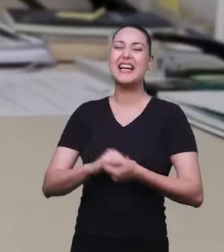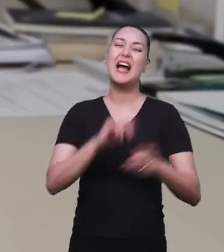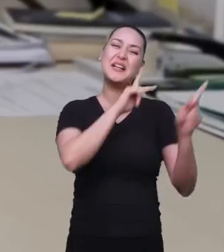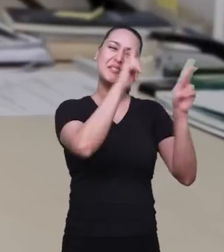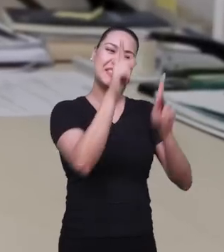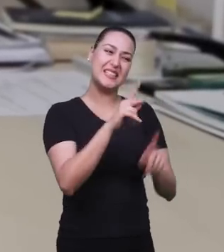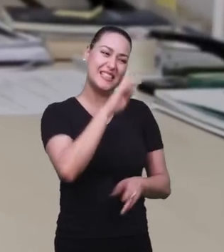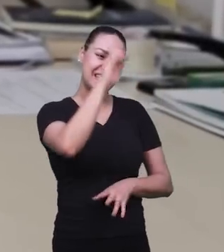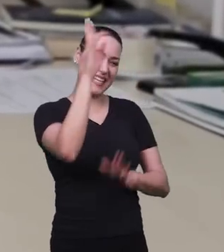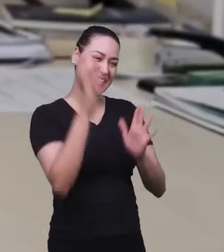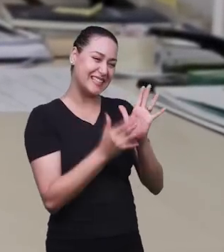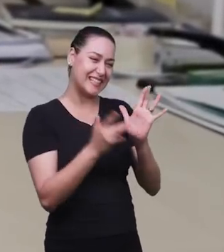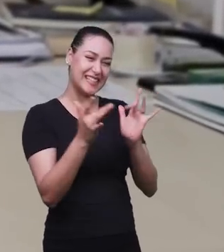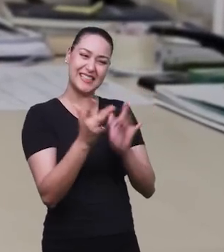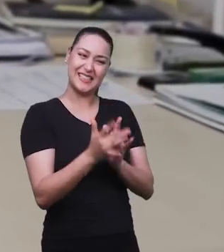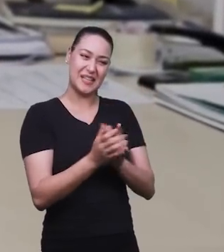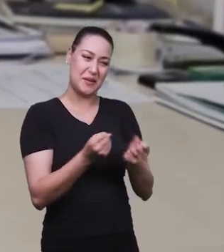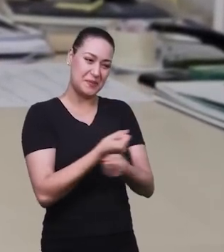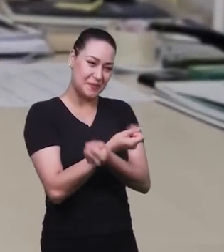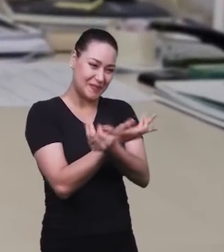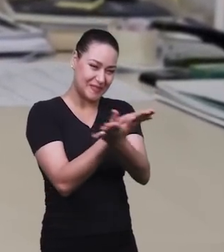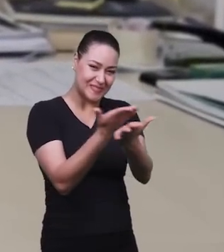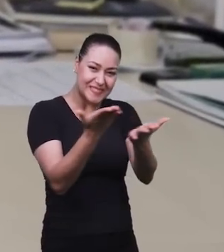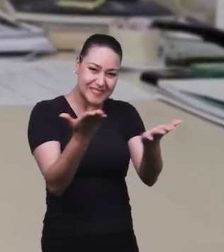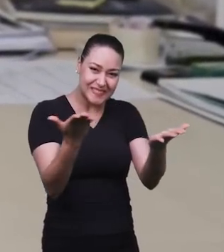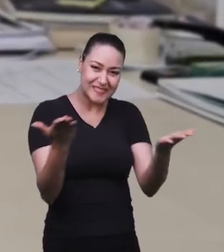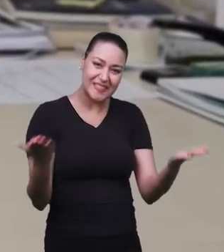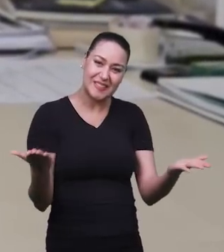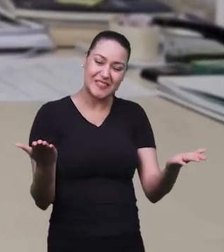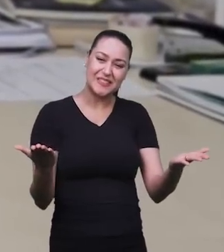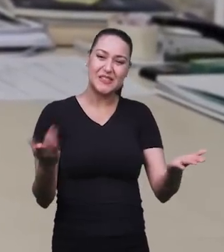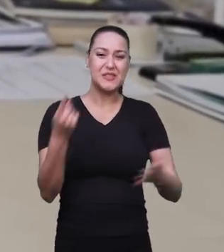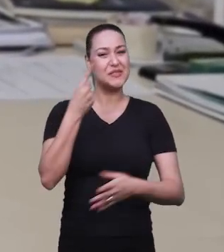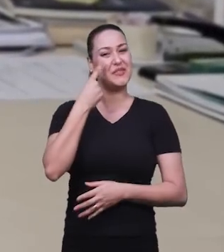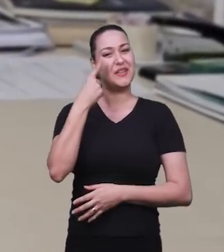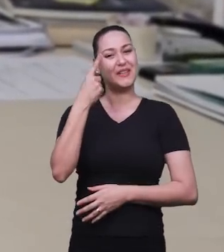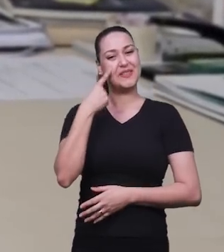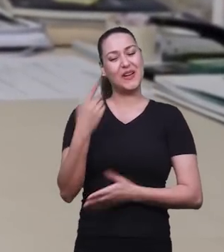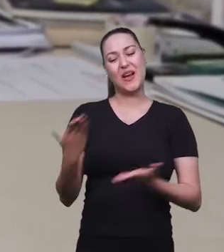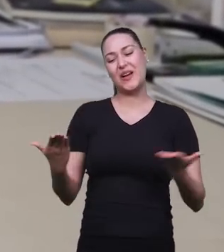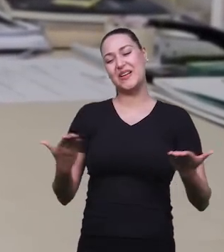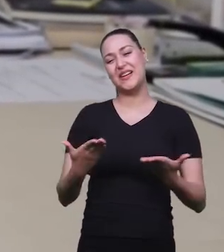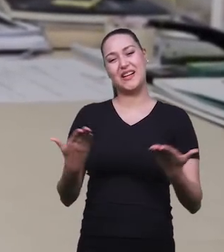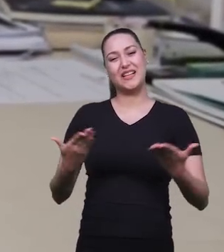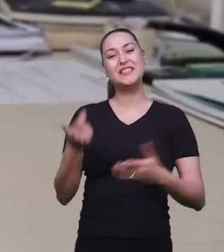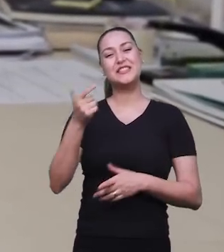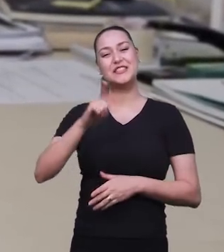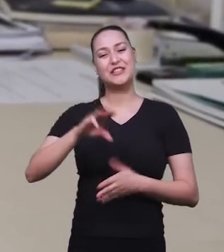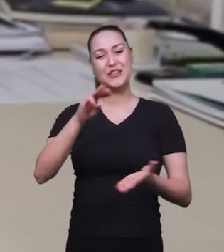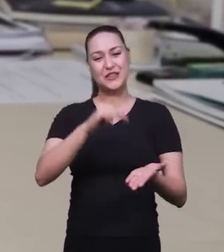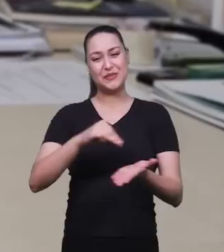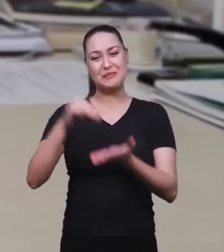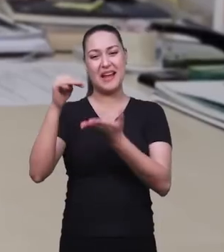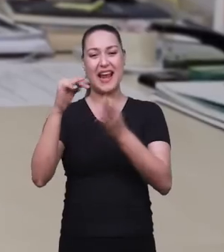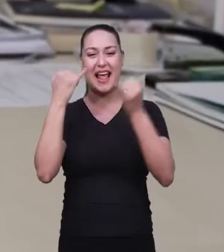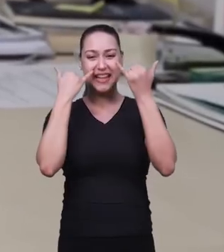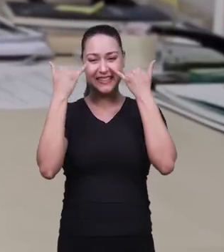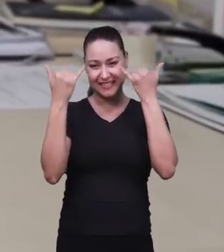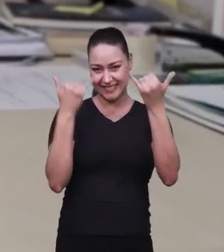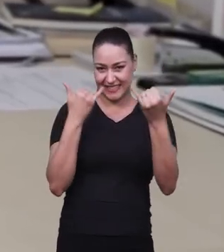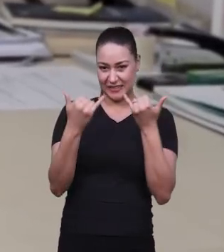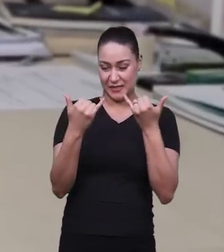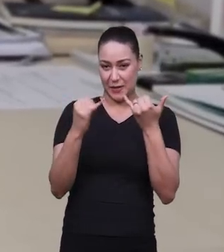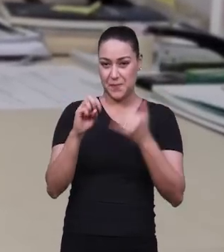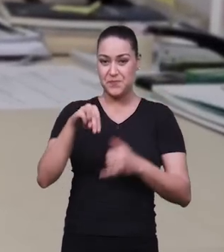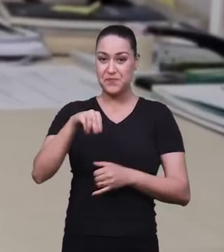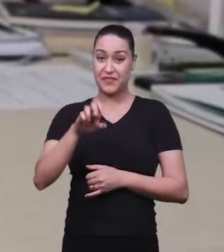Oi, Jorge, a paz do Senhor Jesus, meu irmão. Eu cumprimento também a todos aqueles que estão nos acompanhando em mais uma edição do programa Manaim